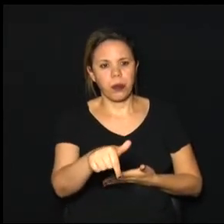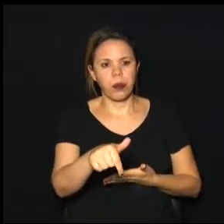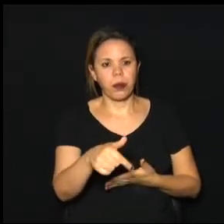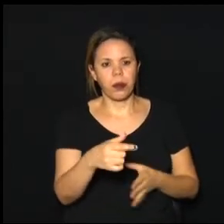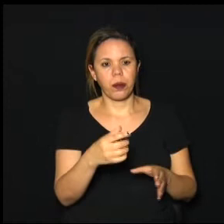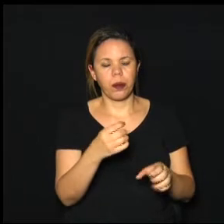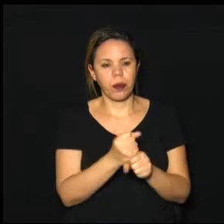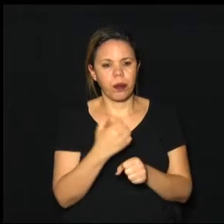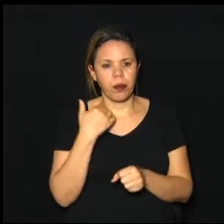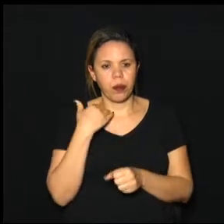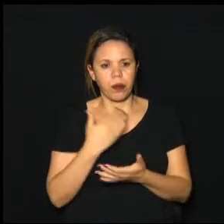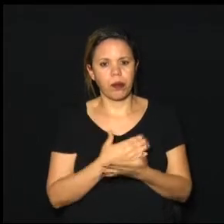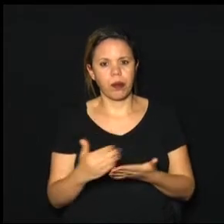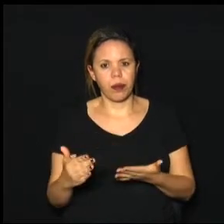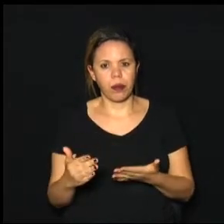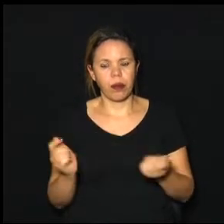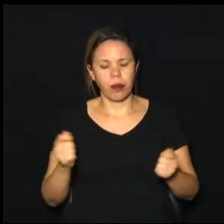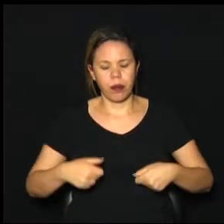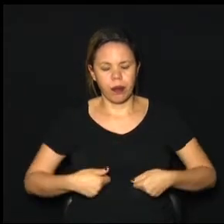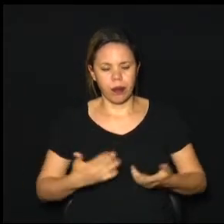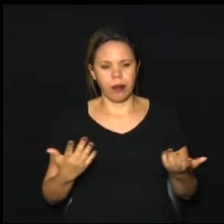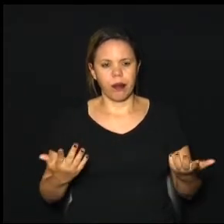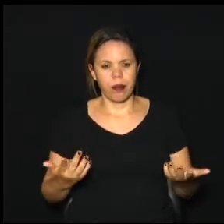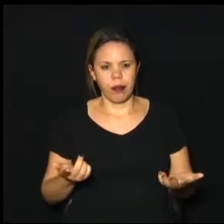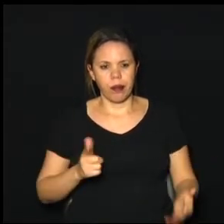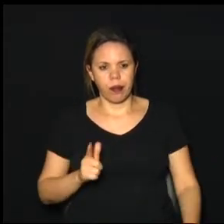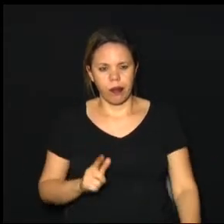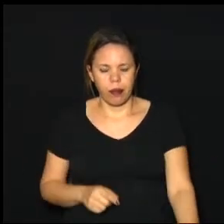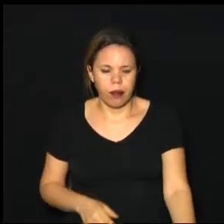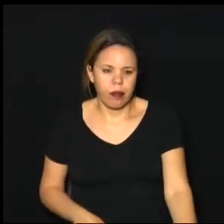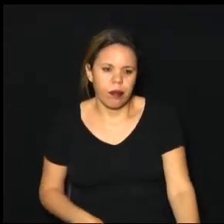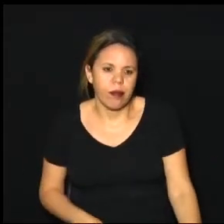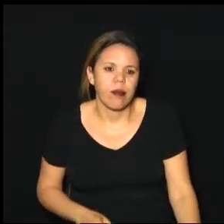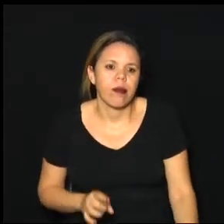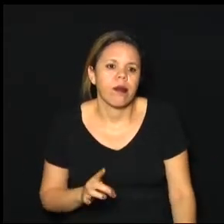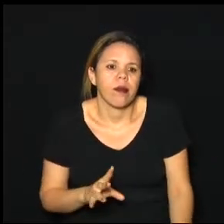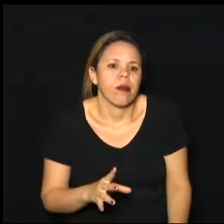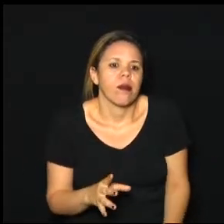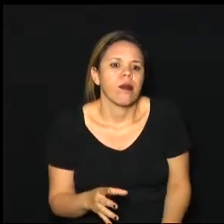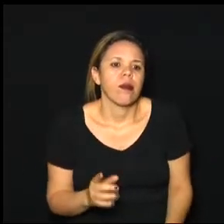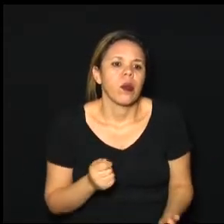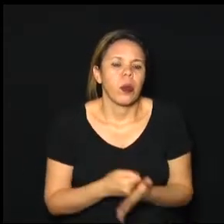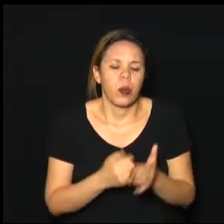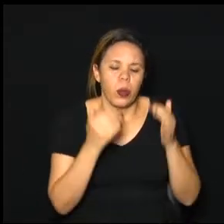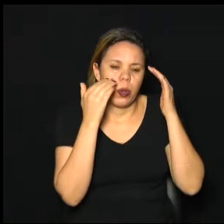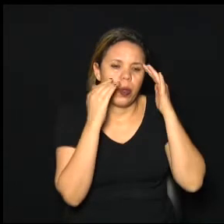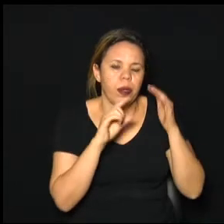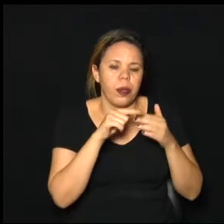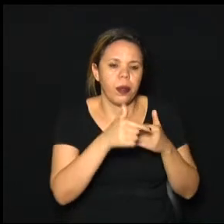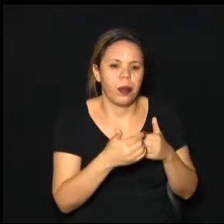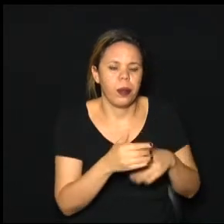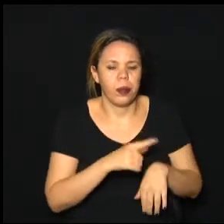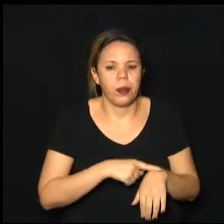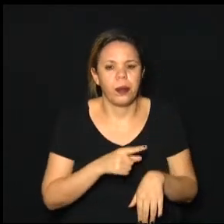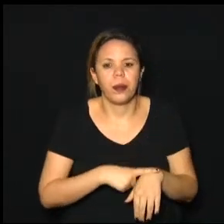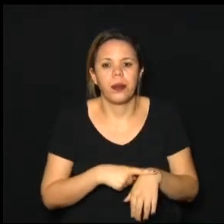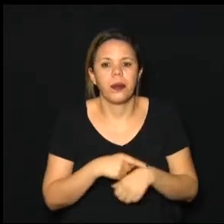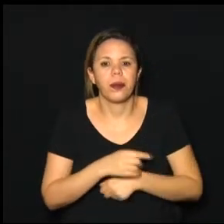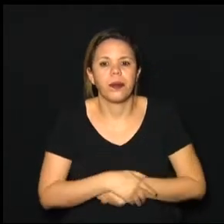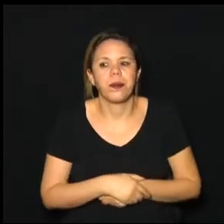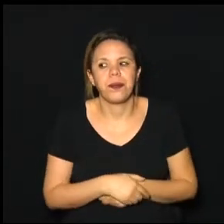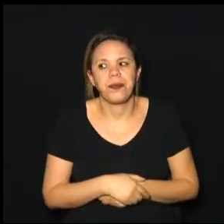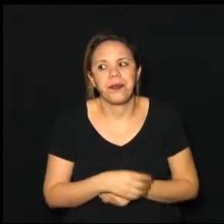conta e começar a arrecadar que ele vai poder gastar. Então, ele só vai poder contrair obrigações após este momento. Então,